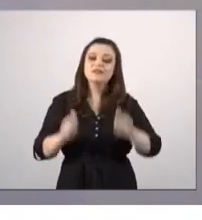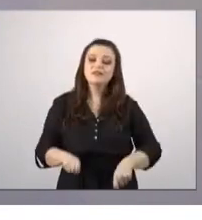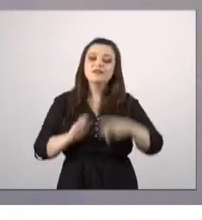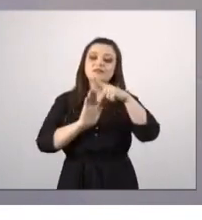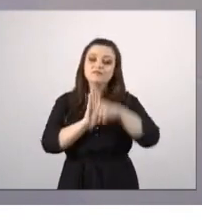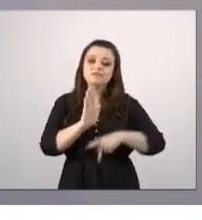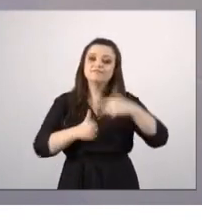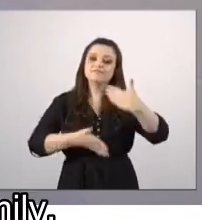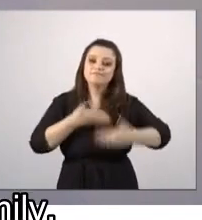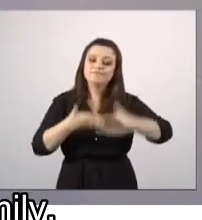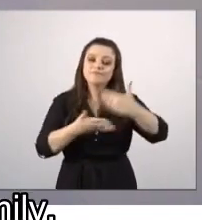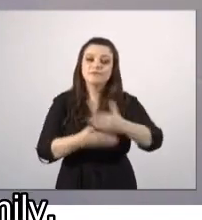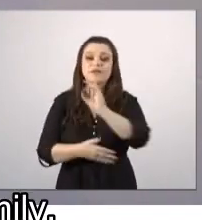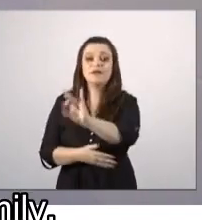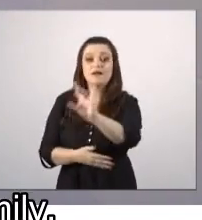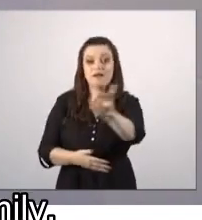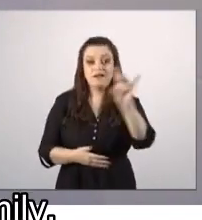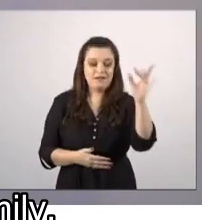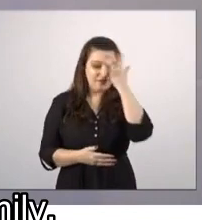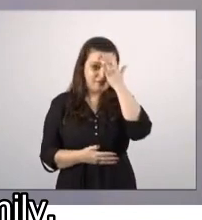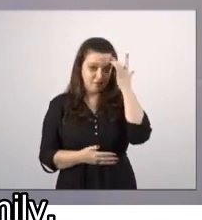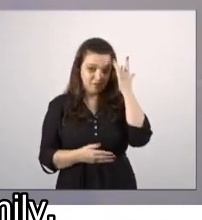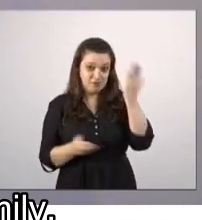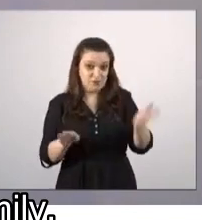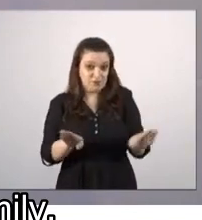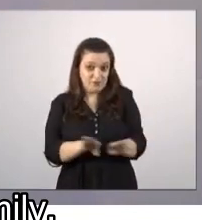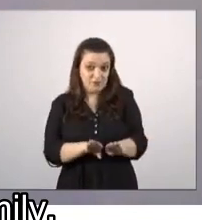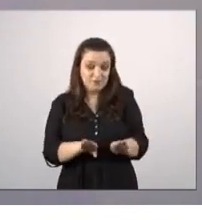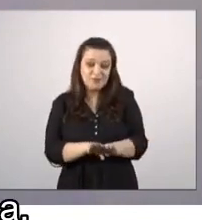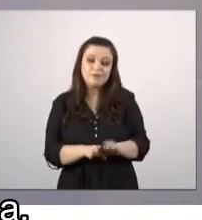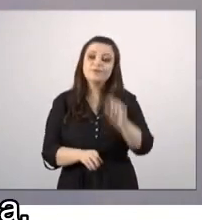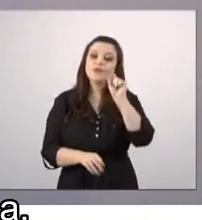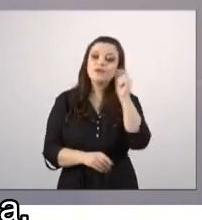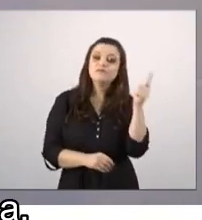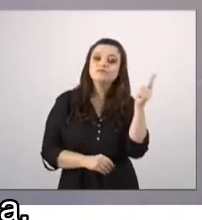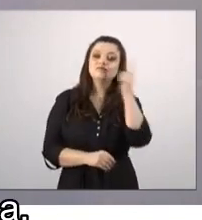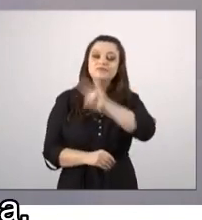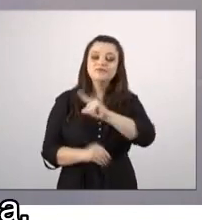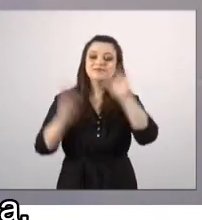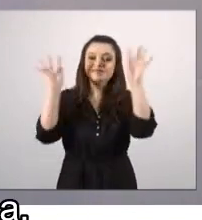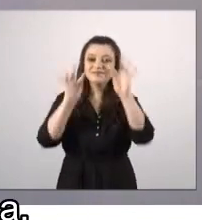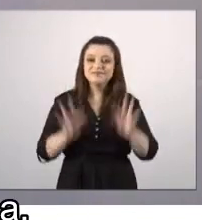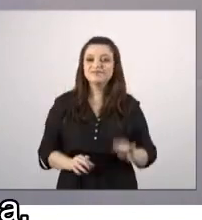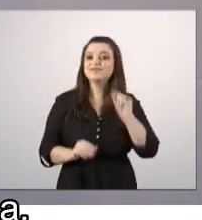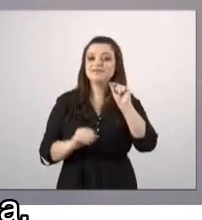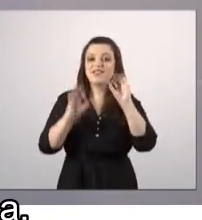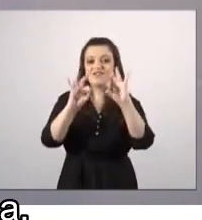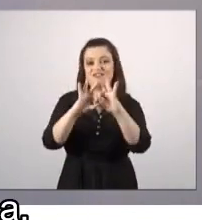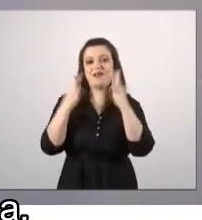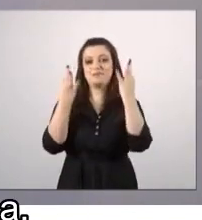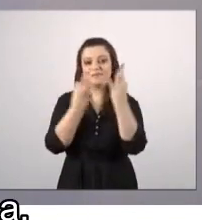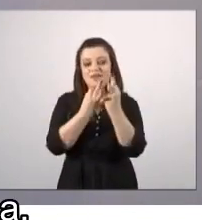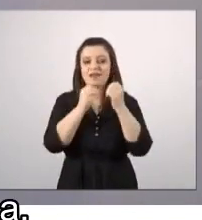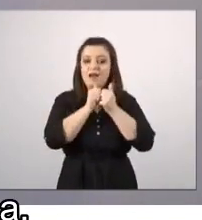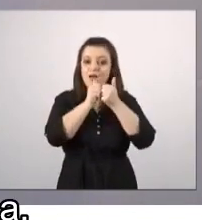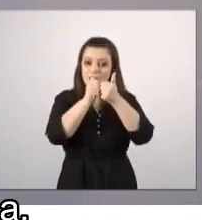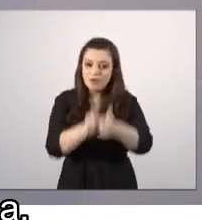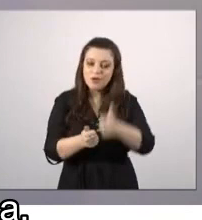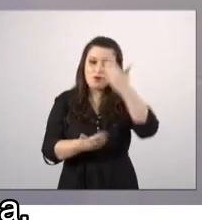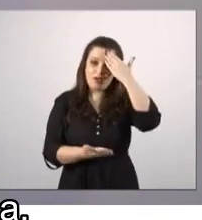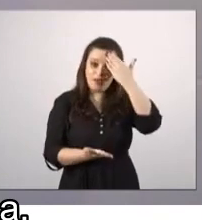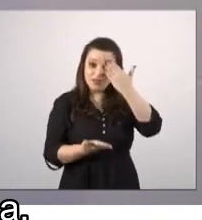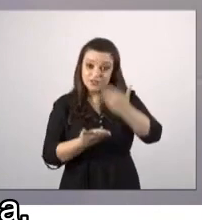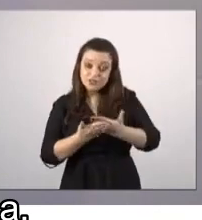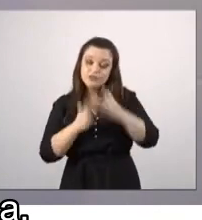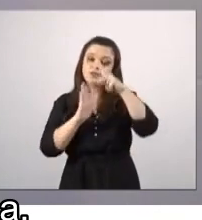um de vocês. E é também uma conquista aos seus familiares, que acompanharam e acreditaram nesse projeto